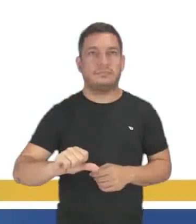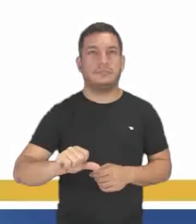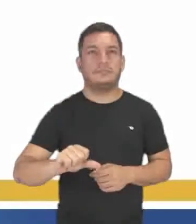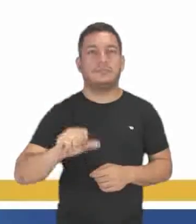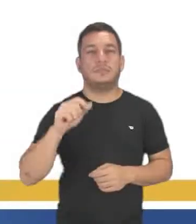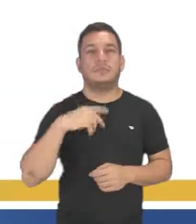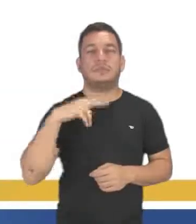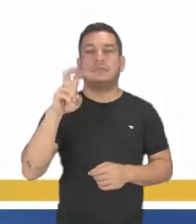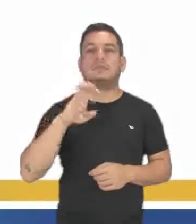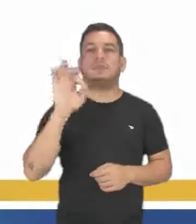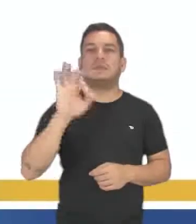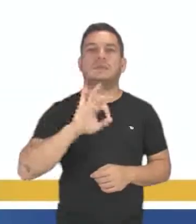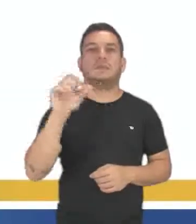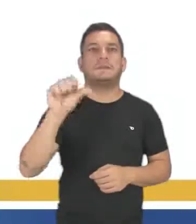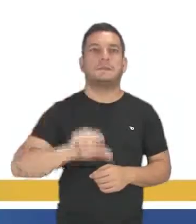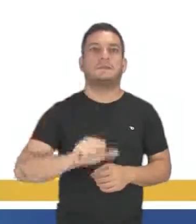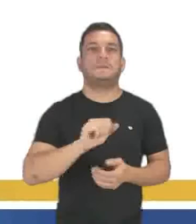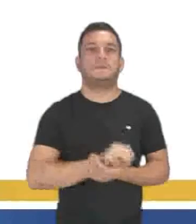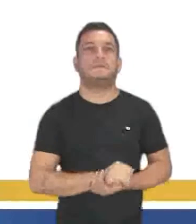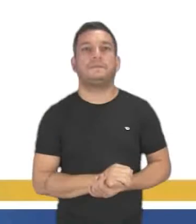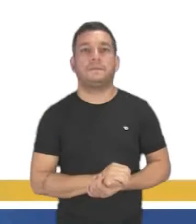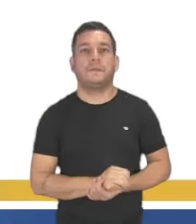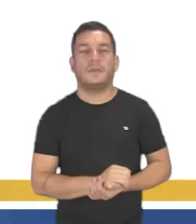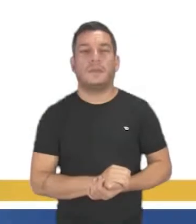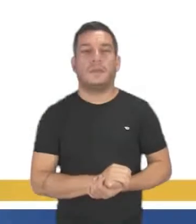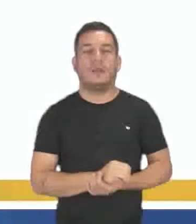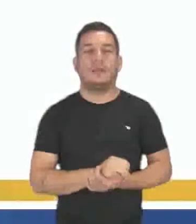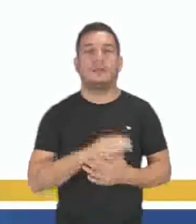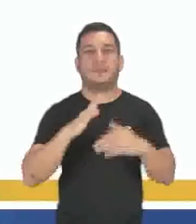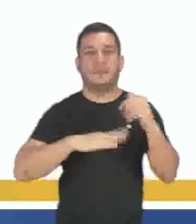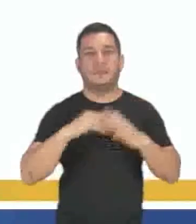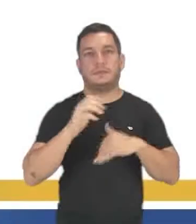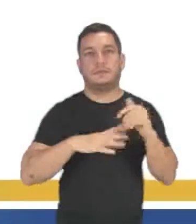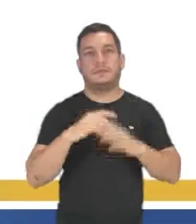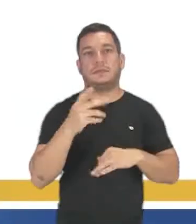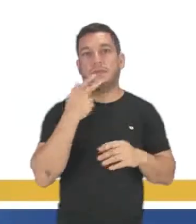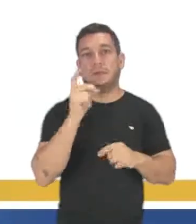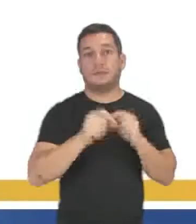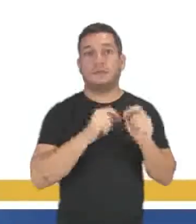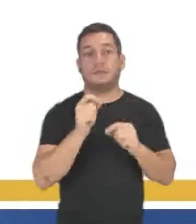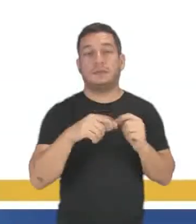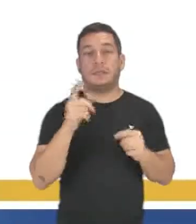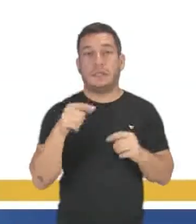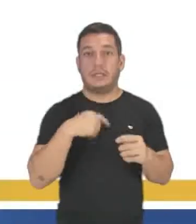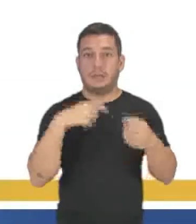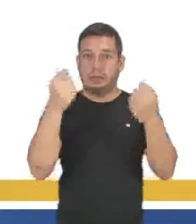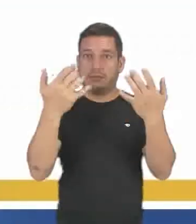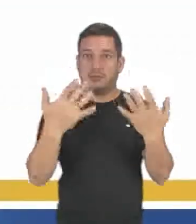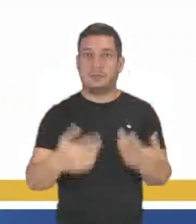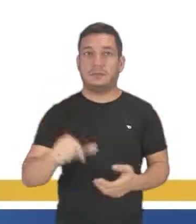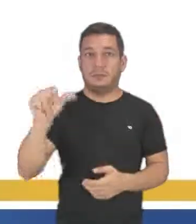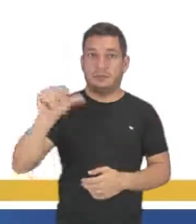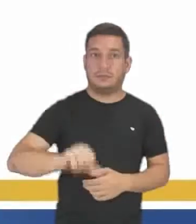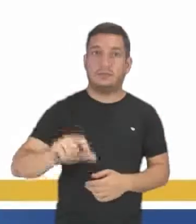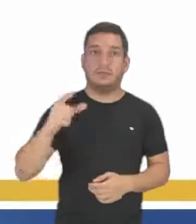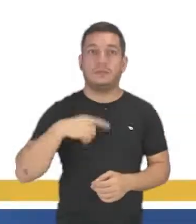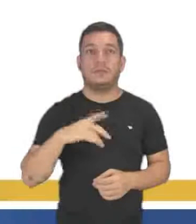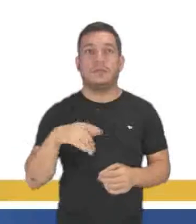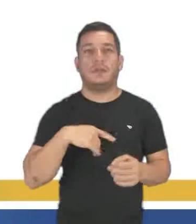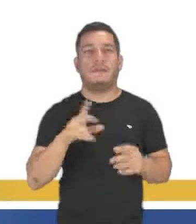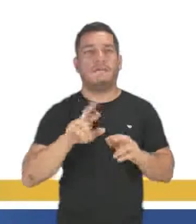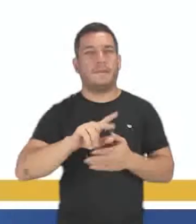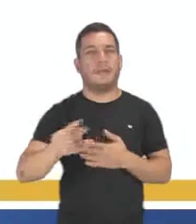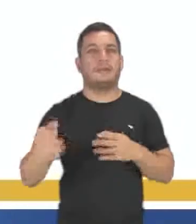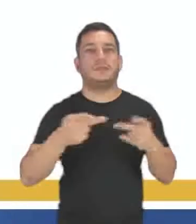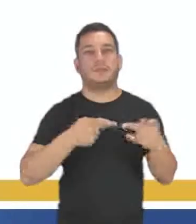curva ascendente caiu 5%. Os especialistas atribuem parte da explicação da queda a uma série